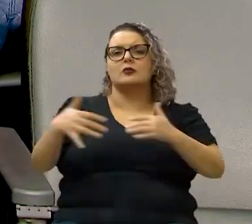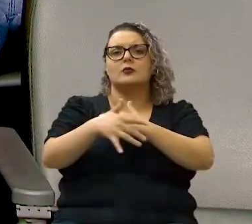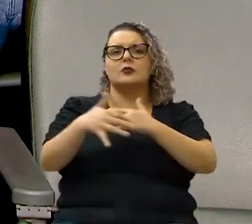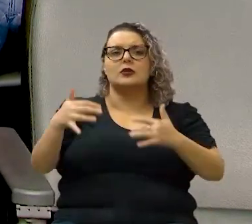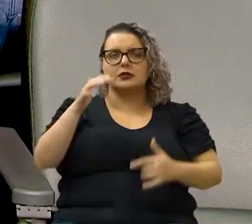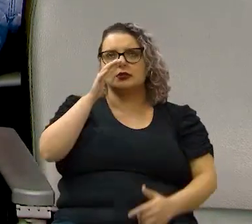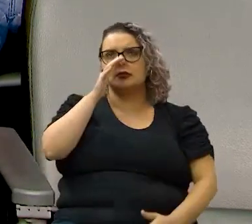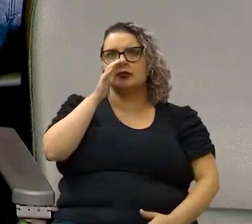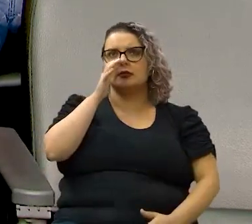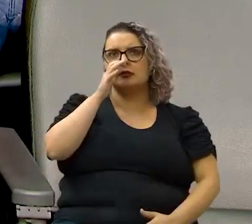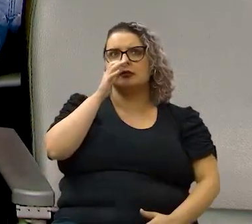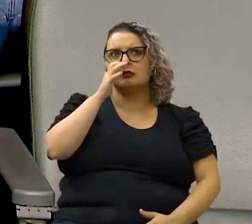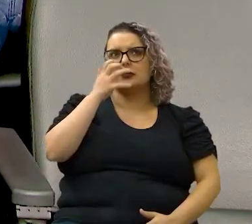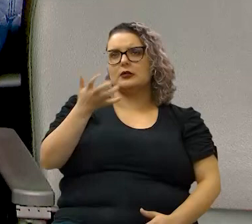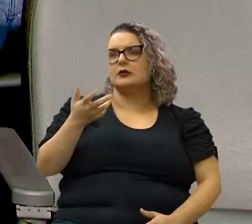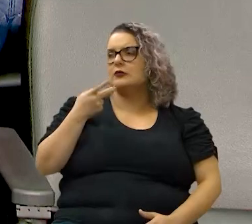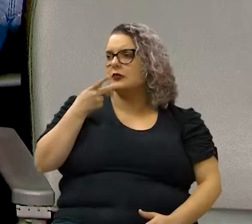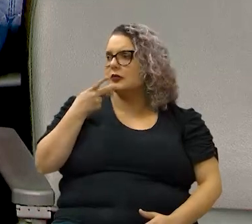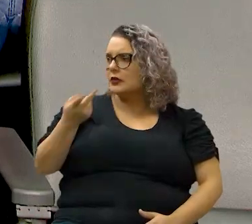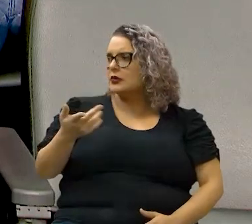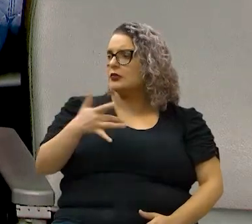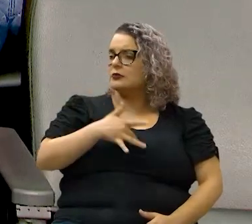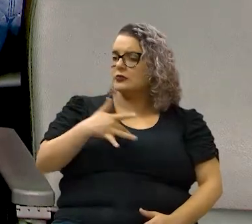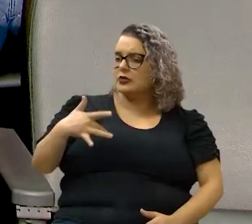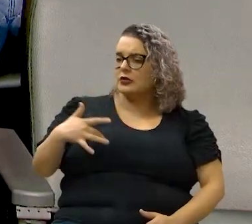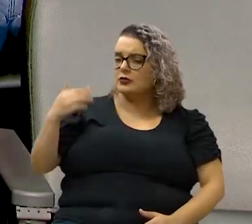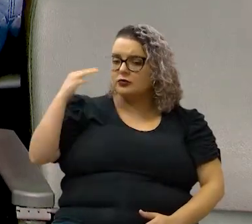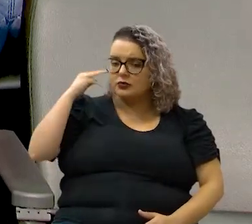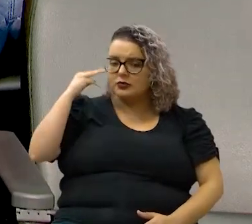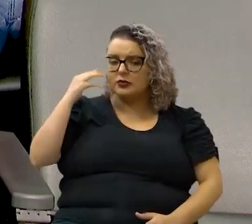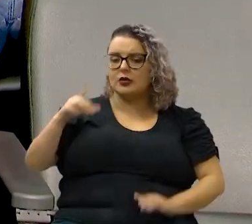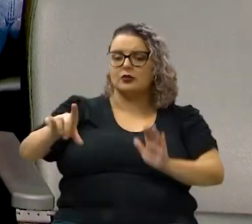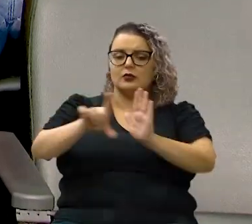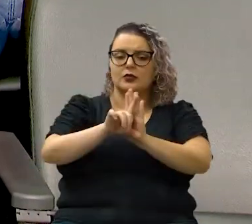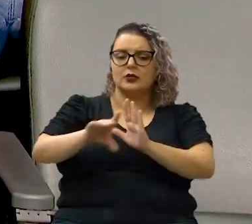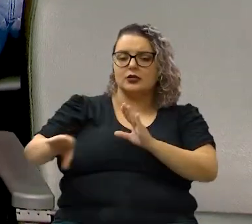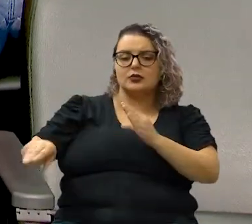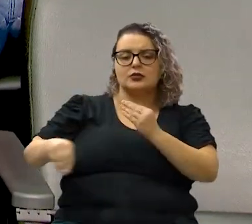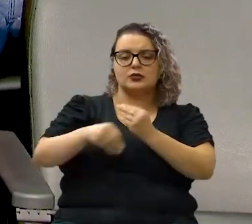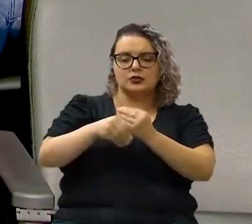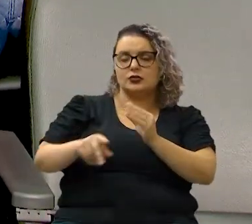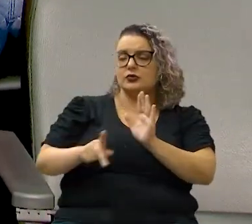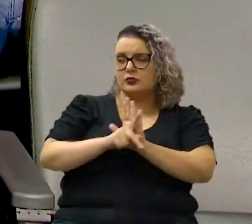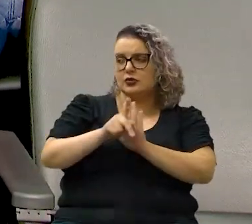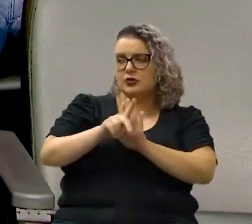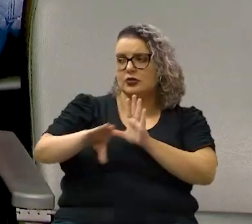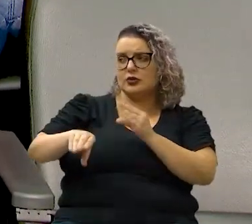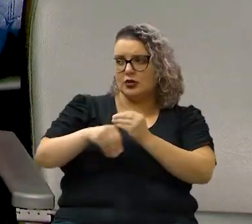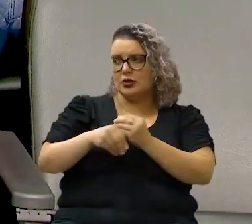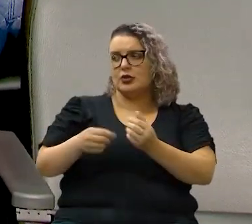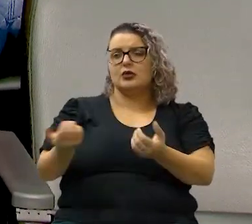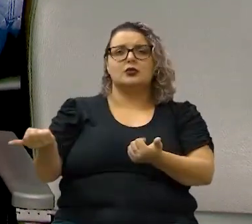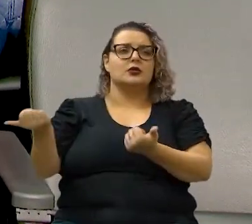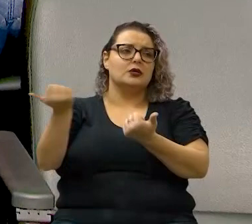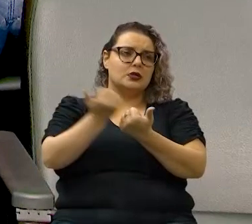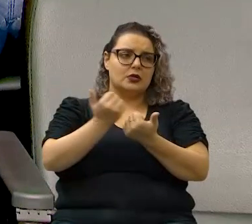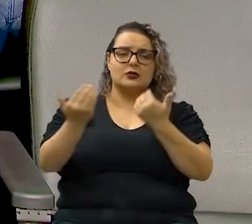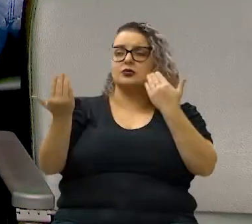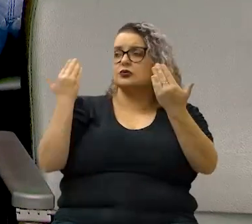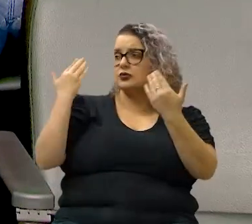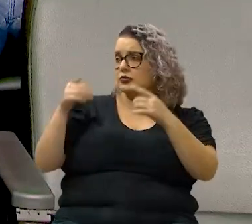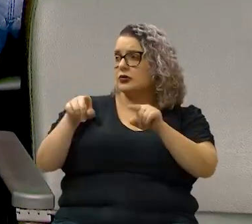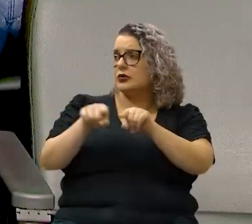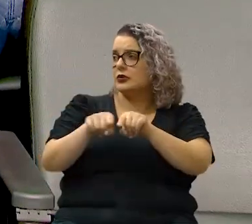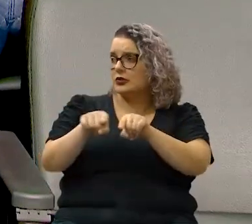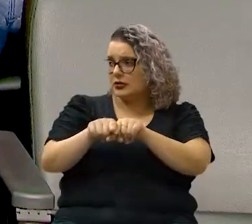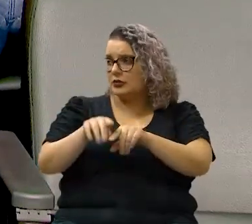educação, sobre saúde mental, porque existe um projeto de lei complementar que foi protocolado que cria cargos de